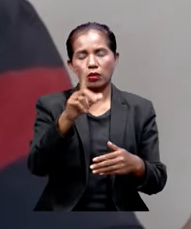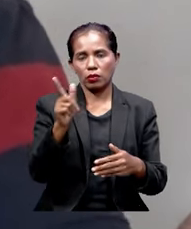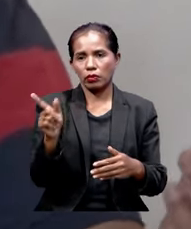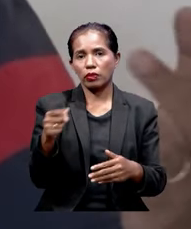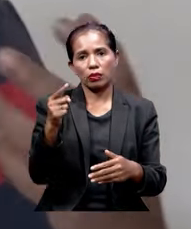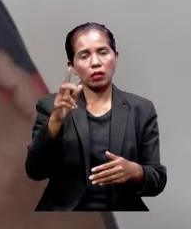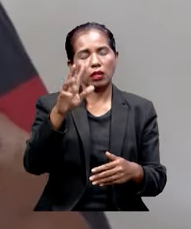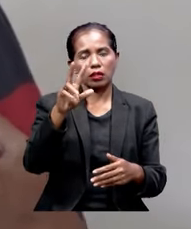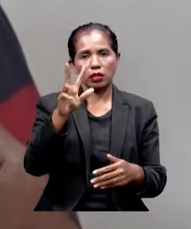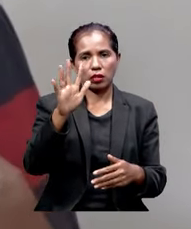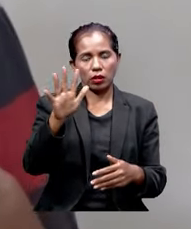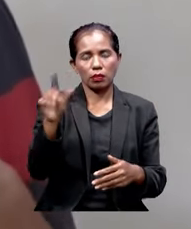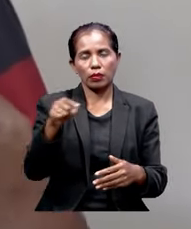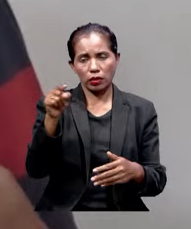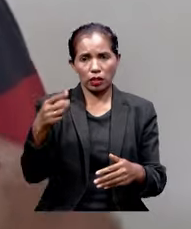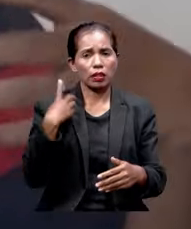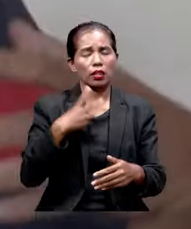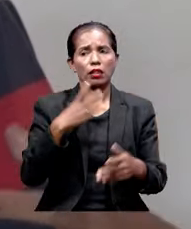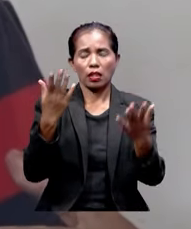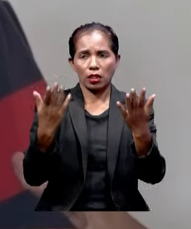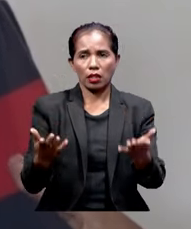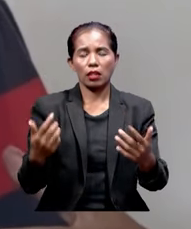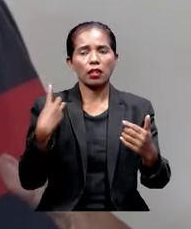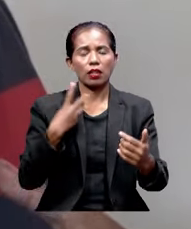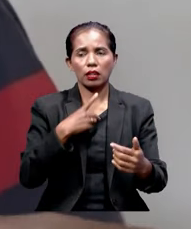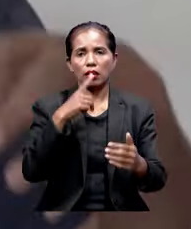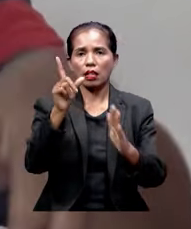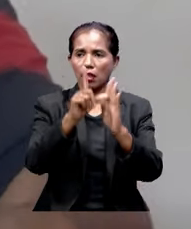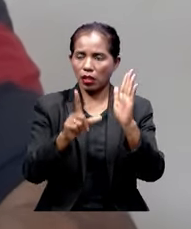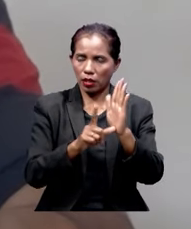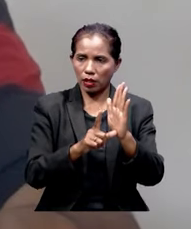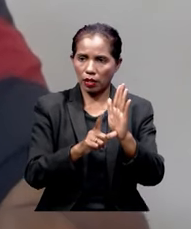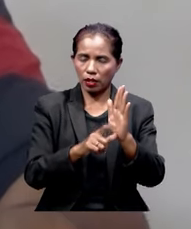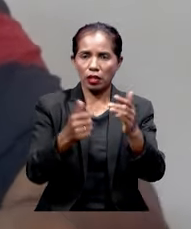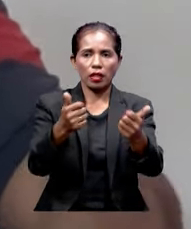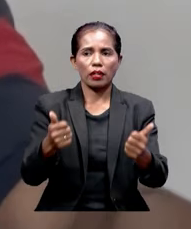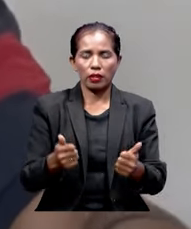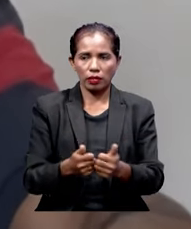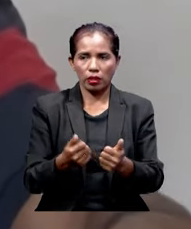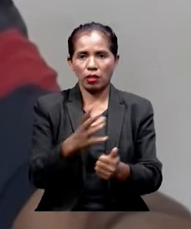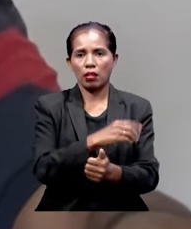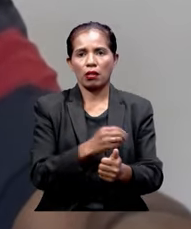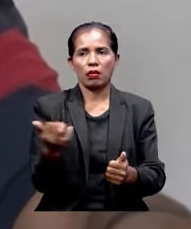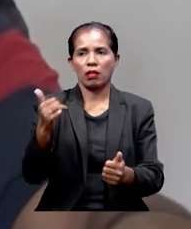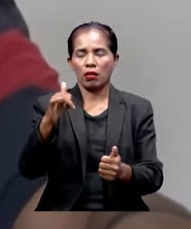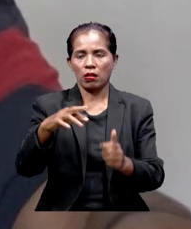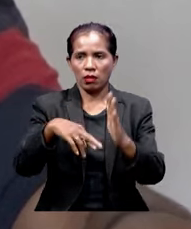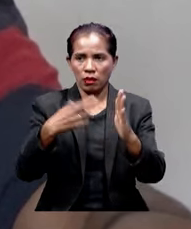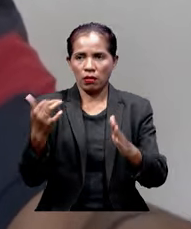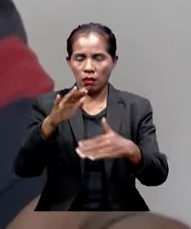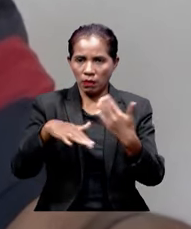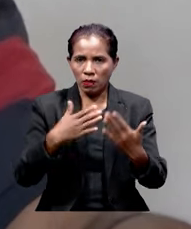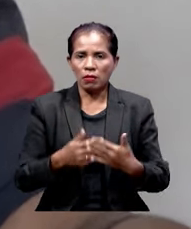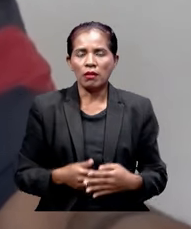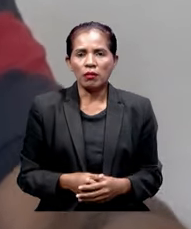2,5%. Mas enquanto ita com a cara rigor e interpretação da lei, né? Liliba autoridades a inspeção a regulação, e de